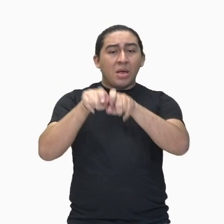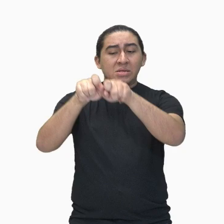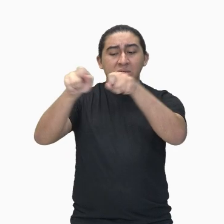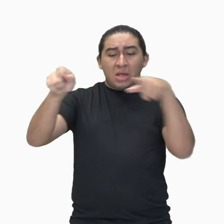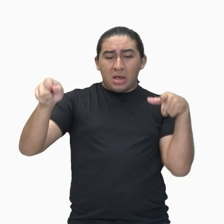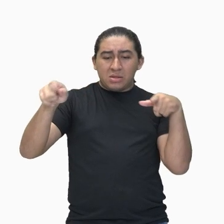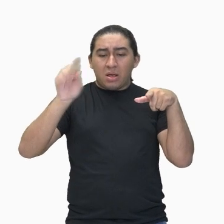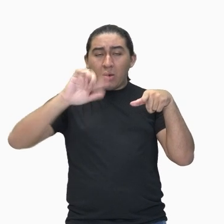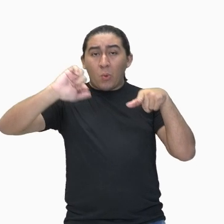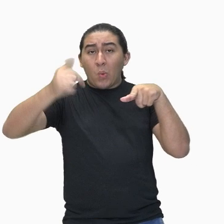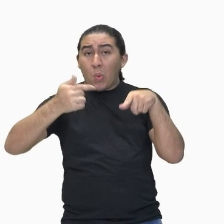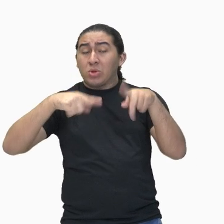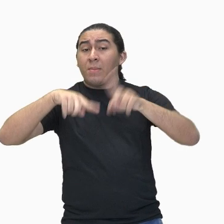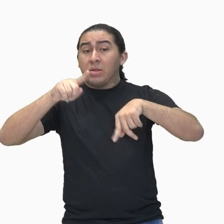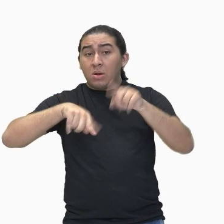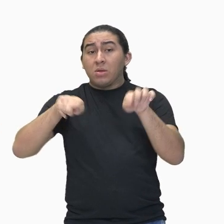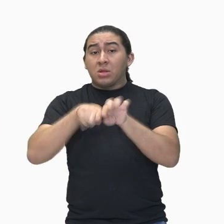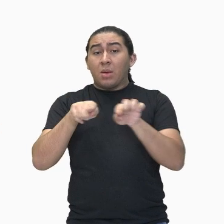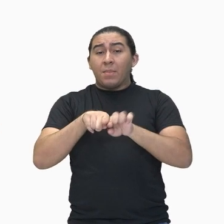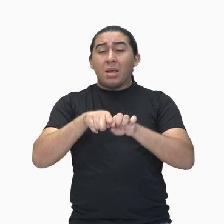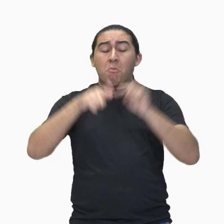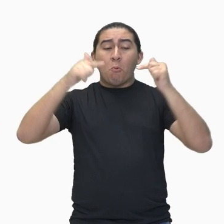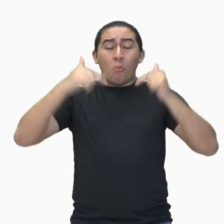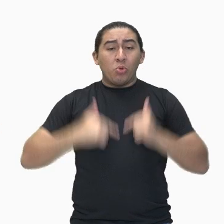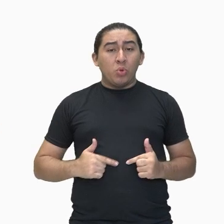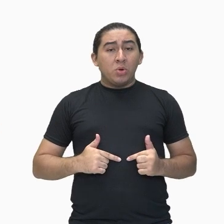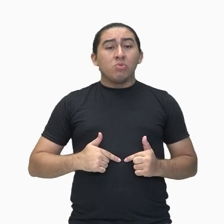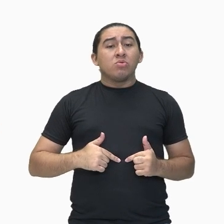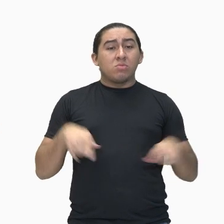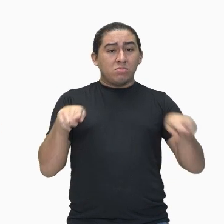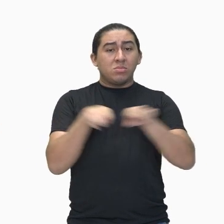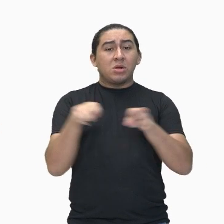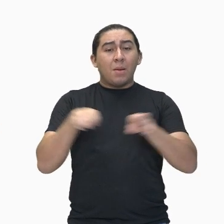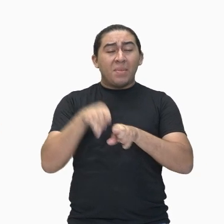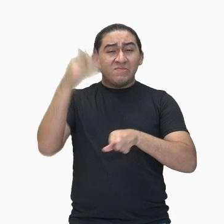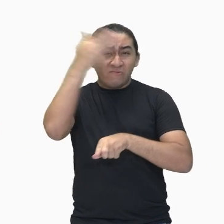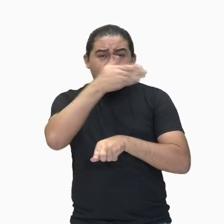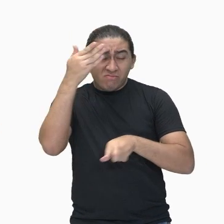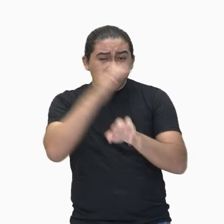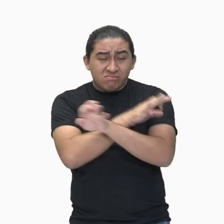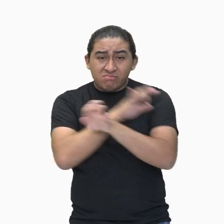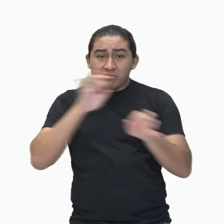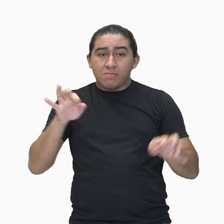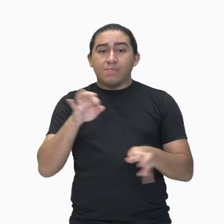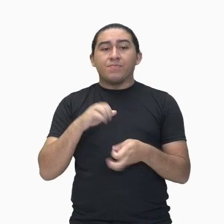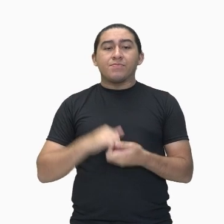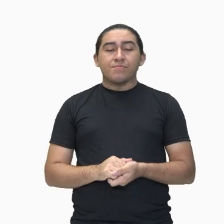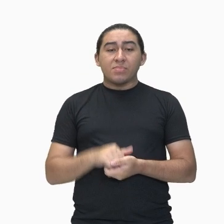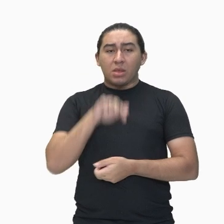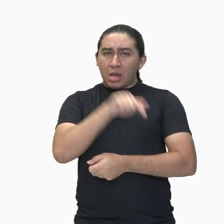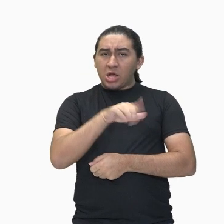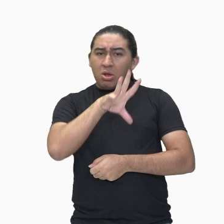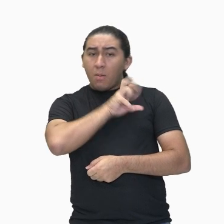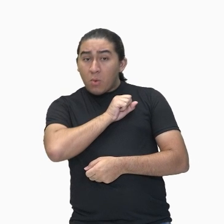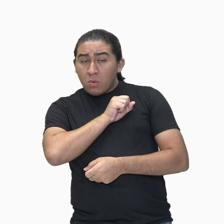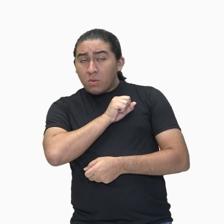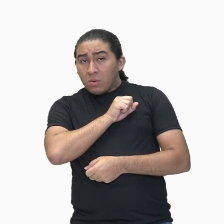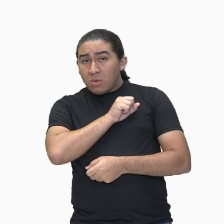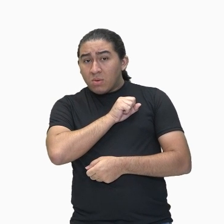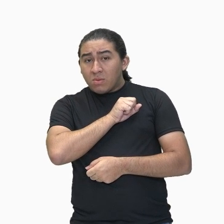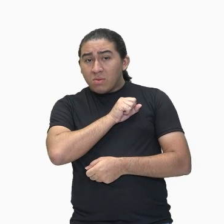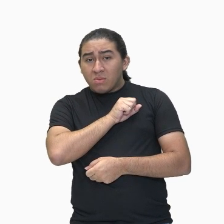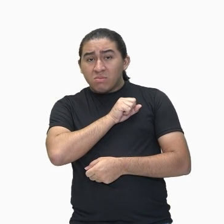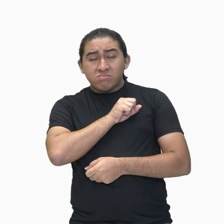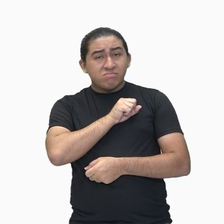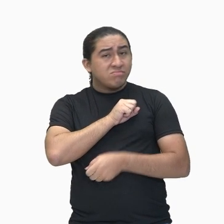talvez esteira, despido como um maroto, cego como uma toupeira. E isto é o amor?